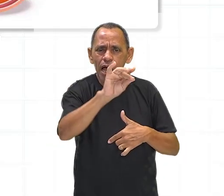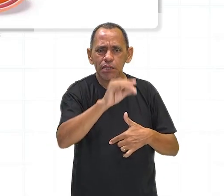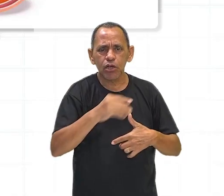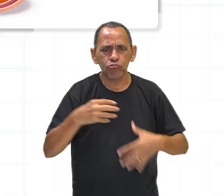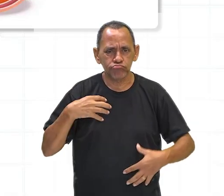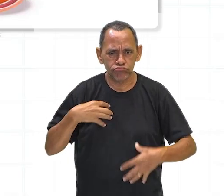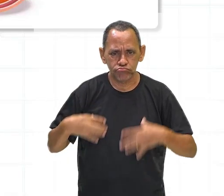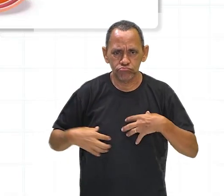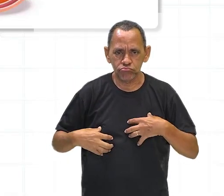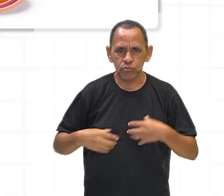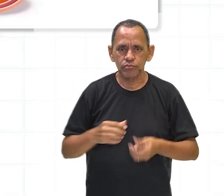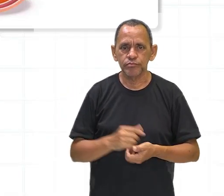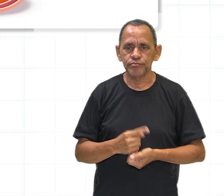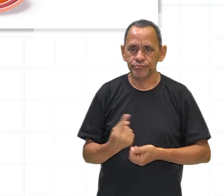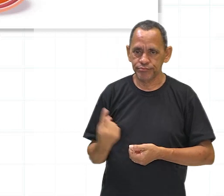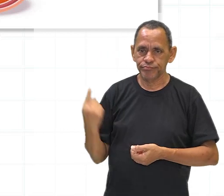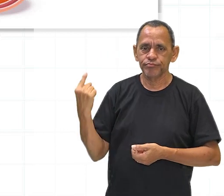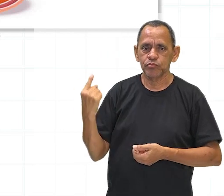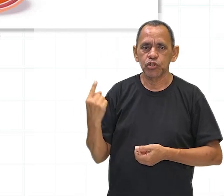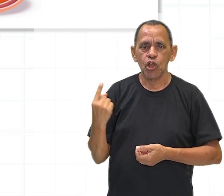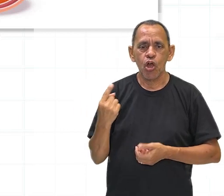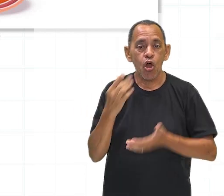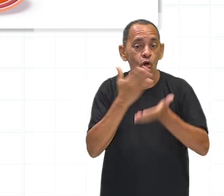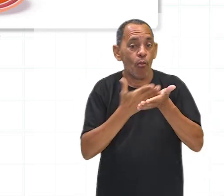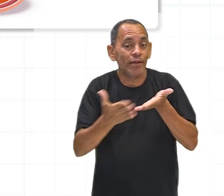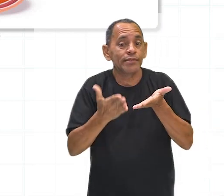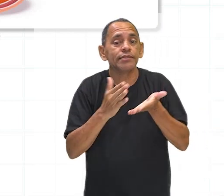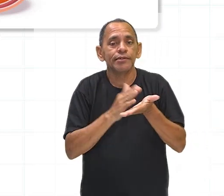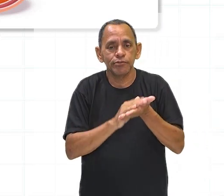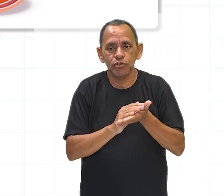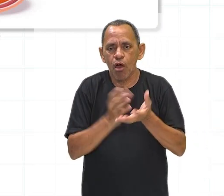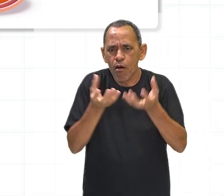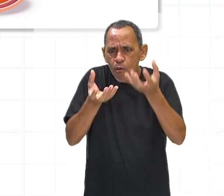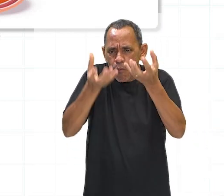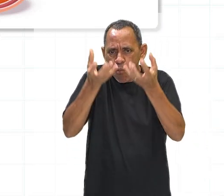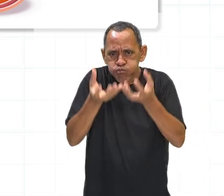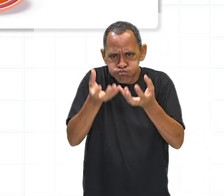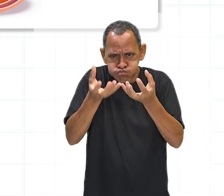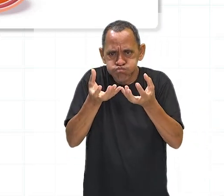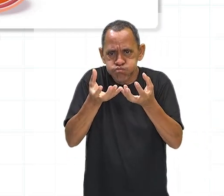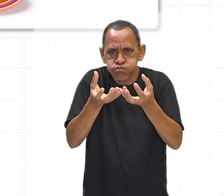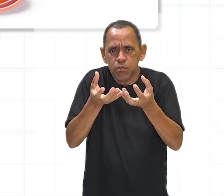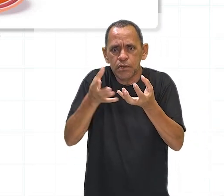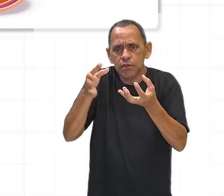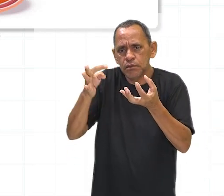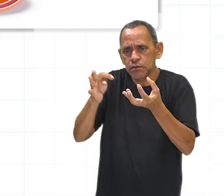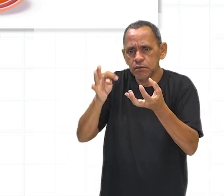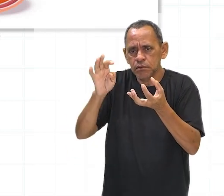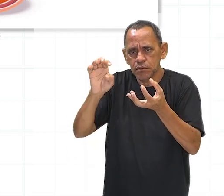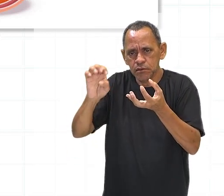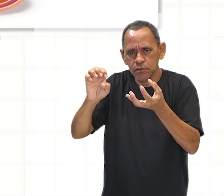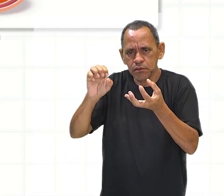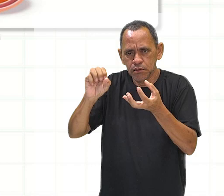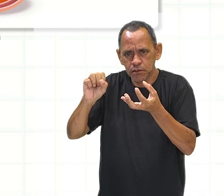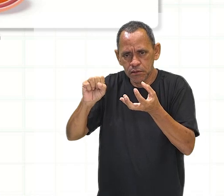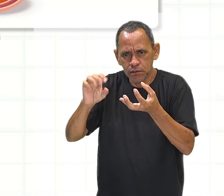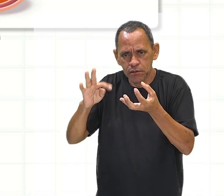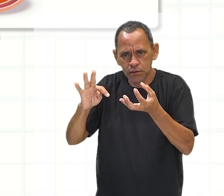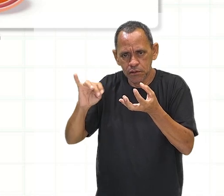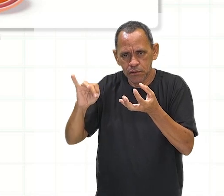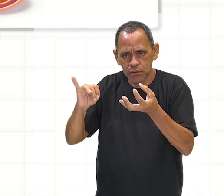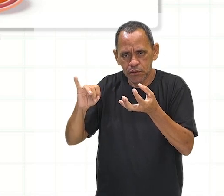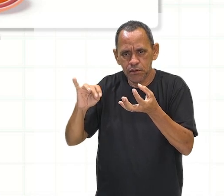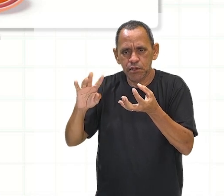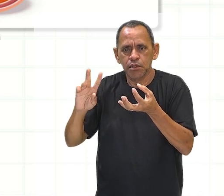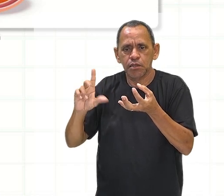imagens, agora começando ali com os testículos, né? Os testículos, então, como nós já sabemos, são glândulas, olha